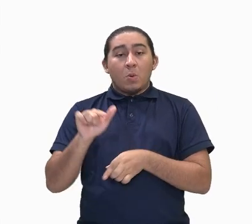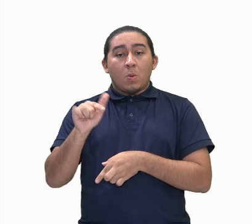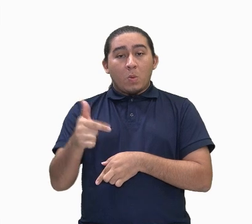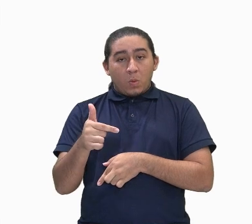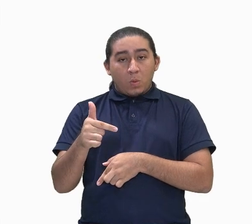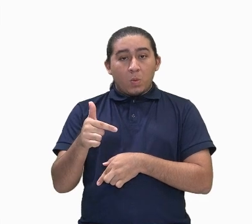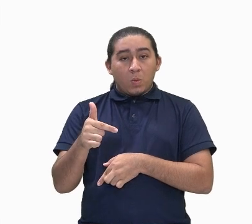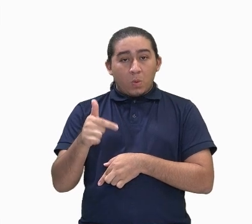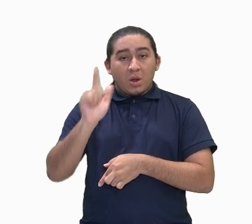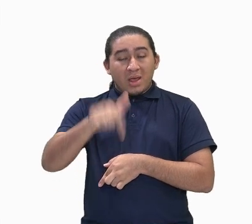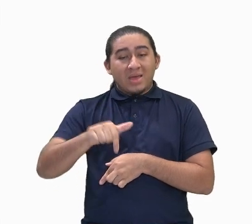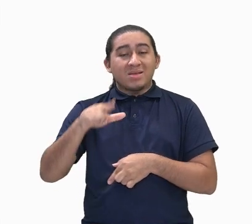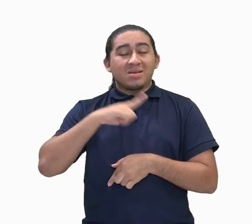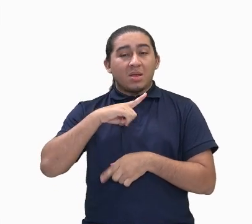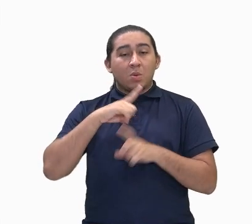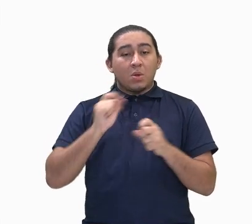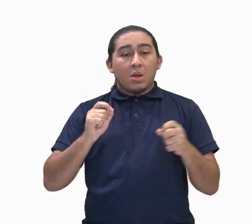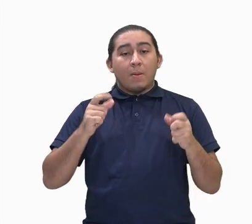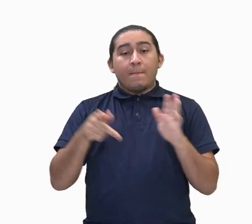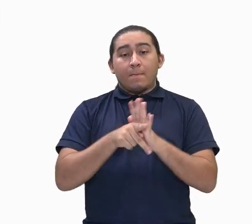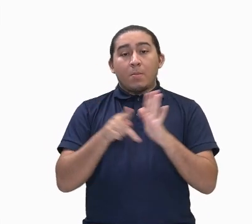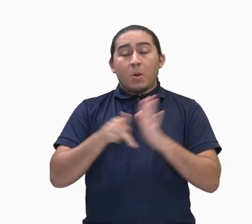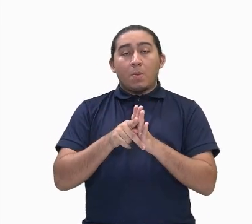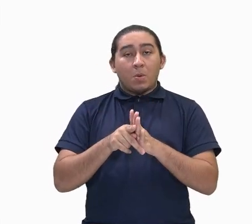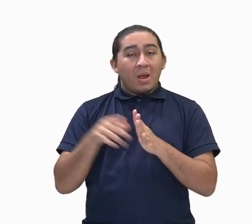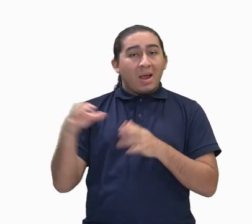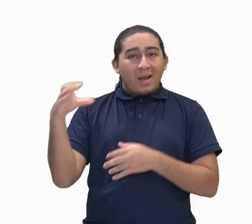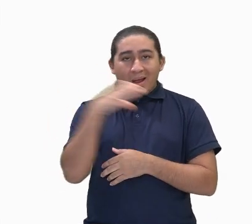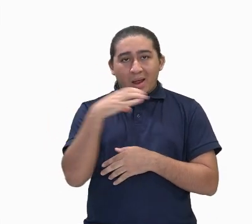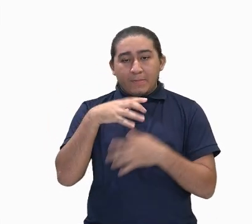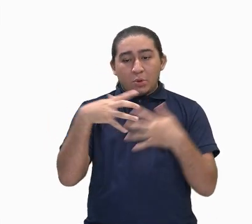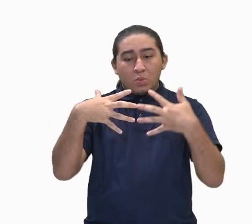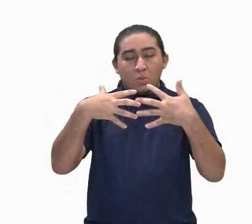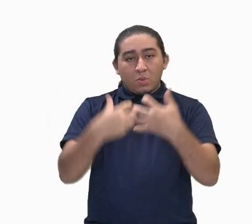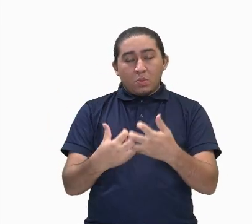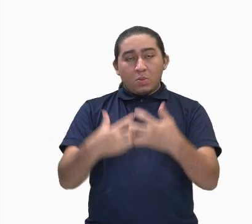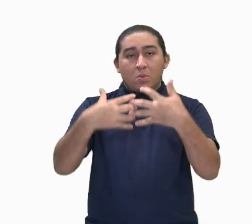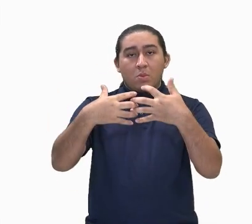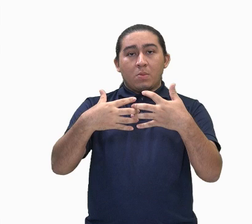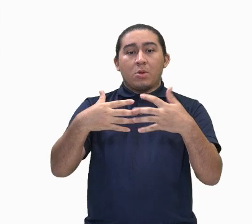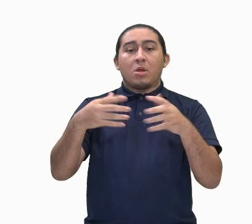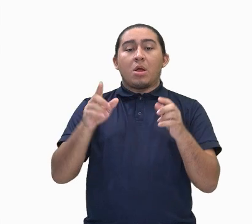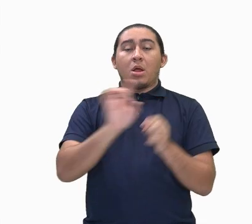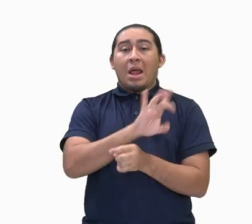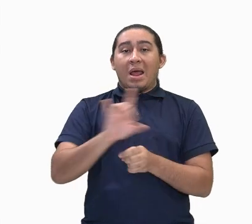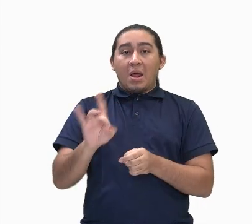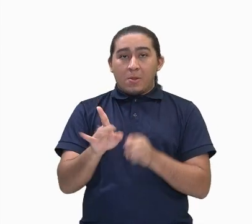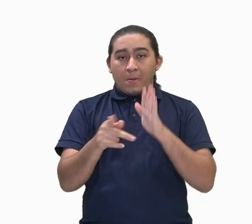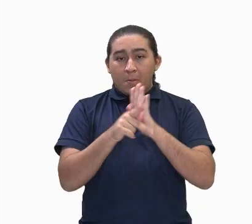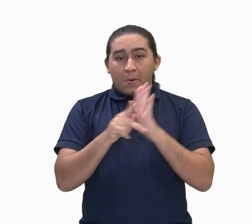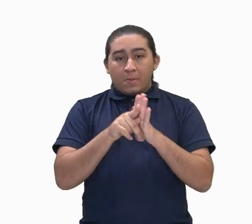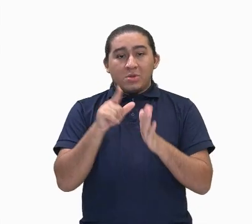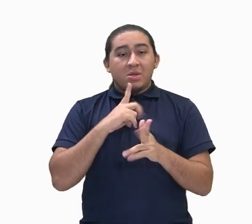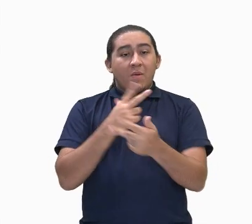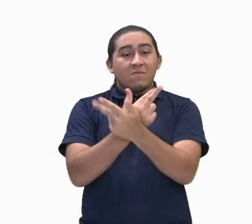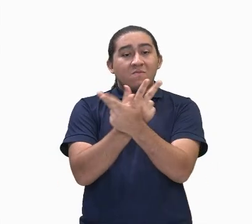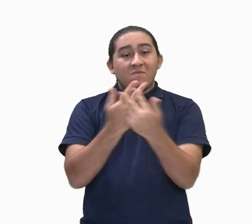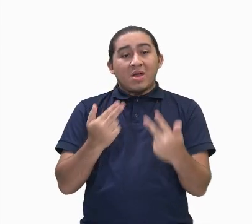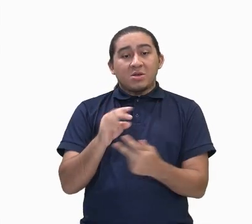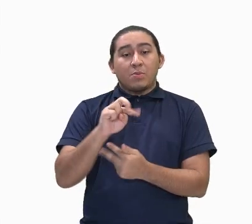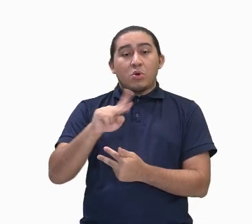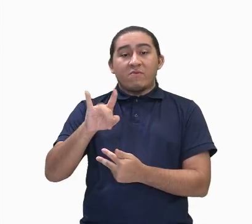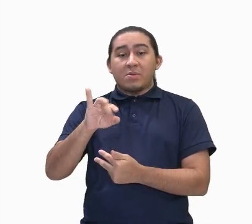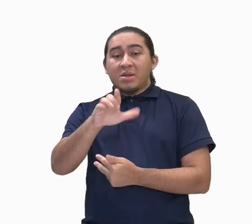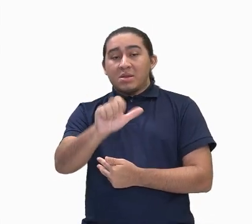esquelético possui contração voluntária e rápida. Cada fibra muscular contém várias